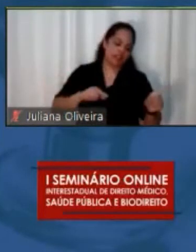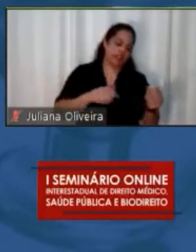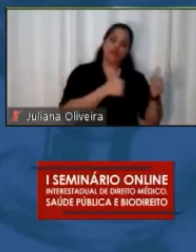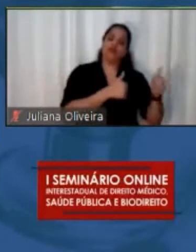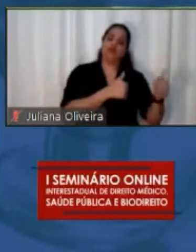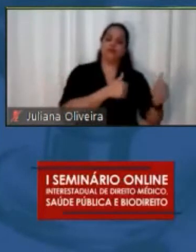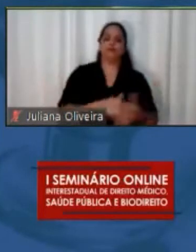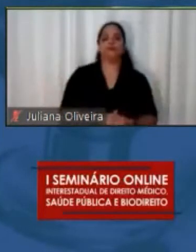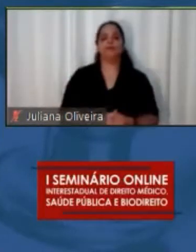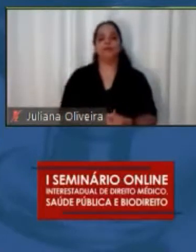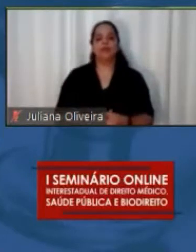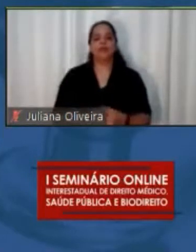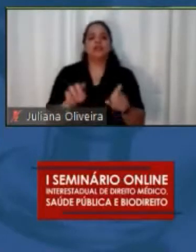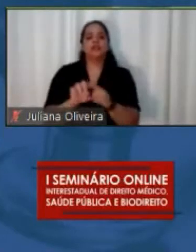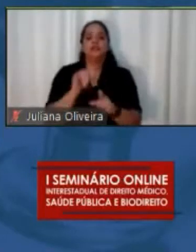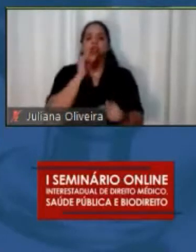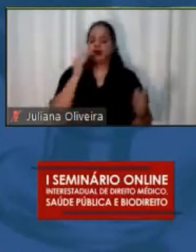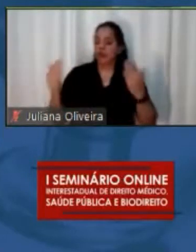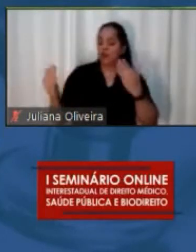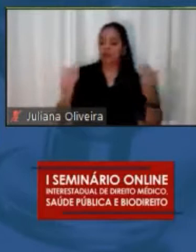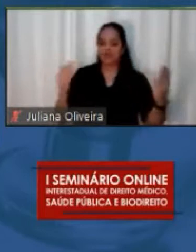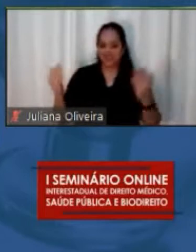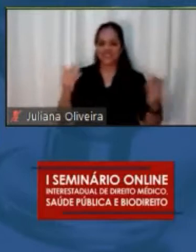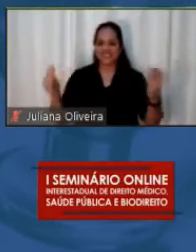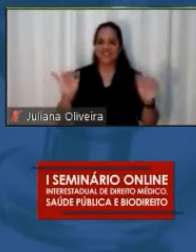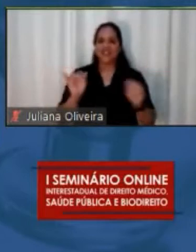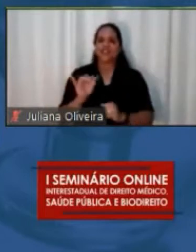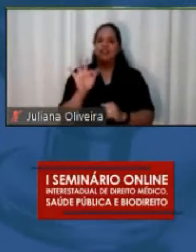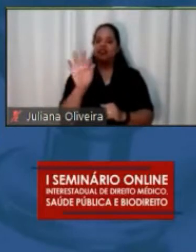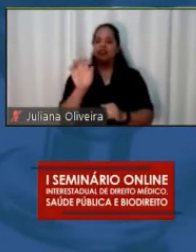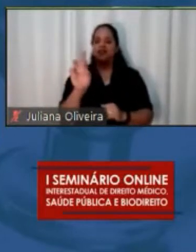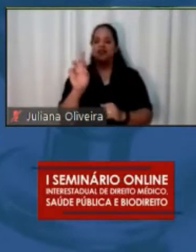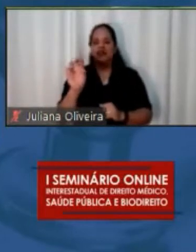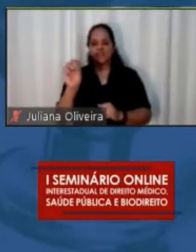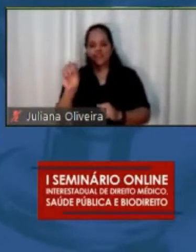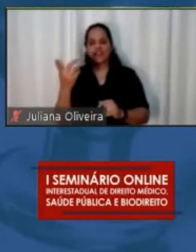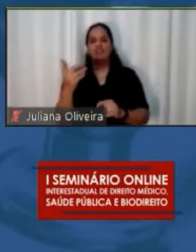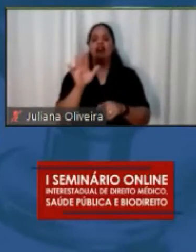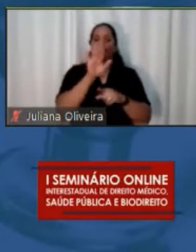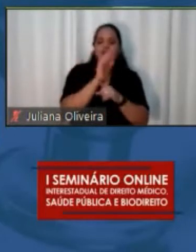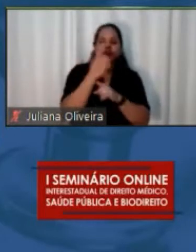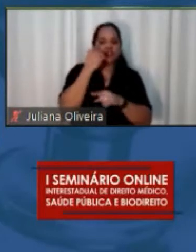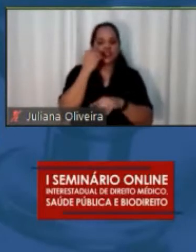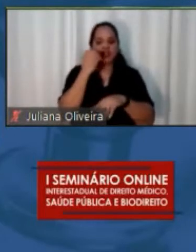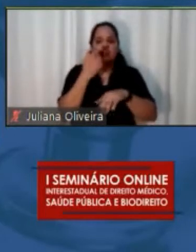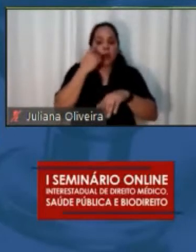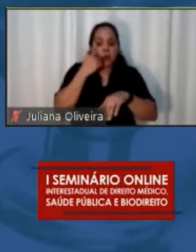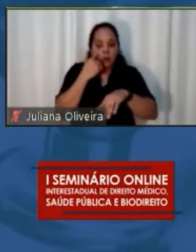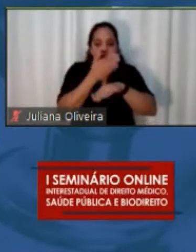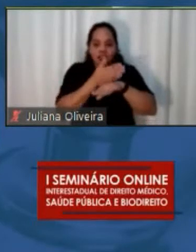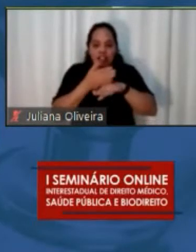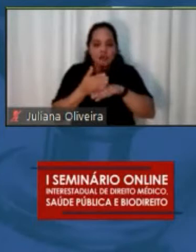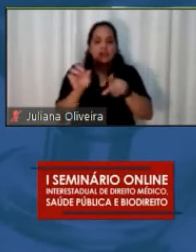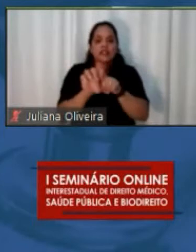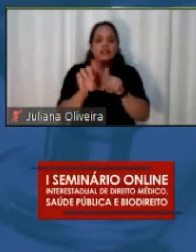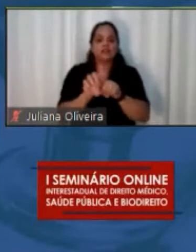Associado à carboximaltose ou ferro sérico, ferro parenteral, nós temos também a eritropoetina, ou